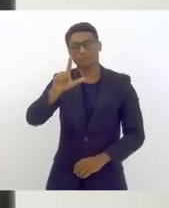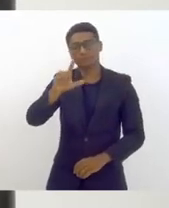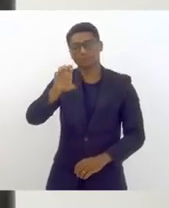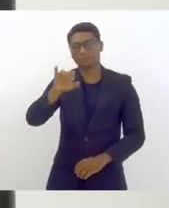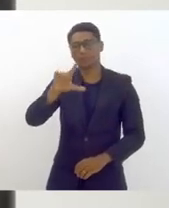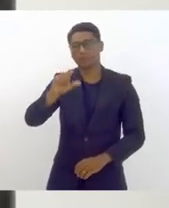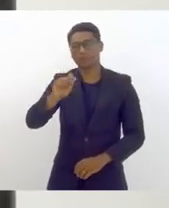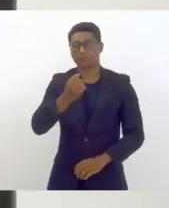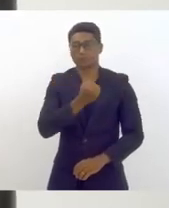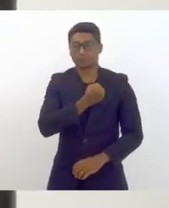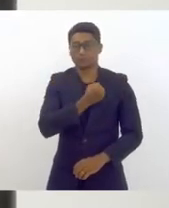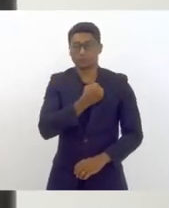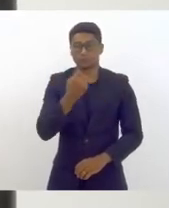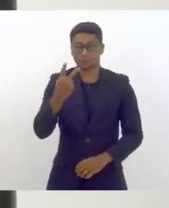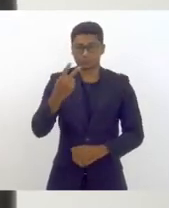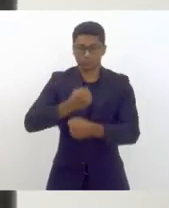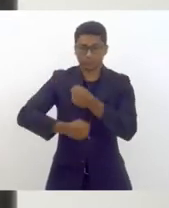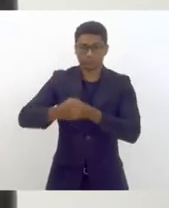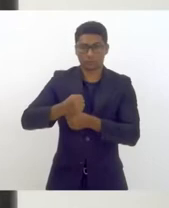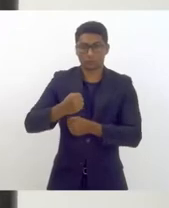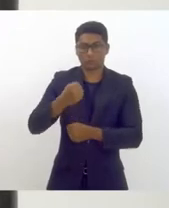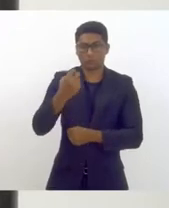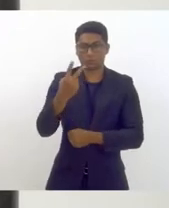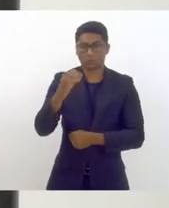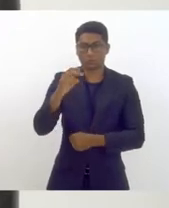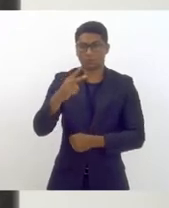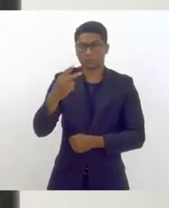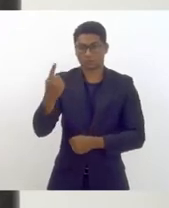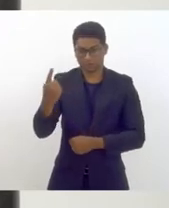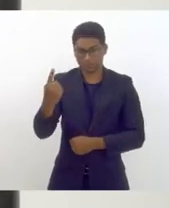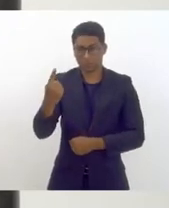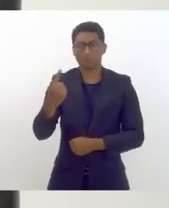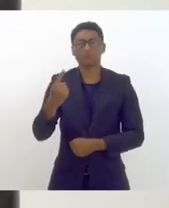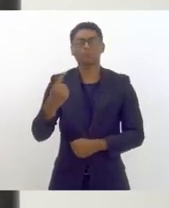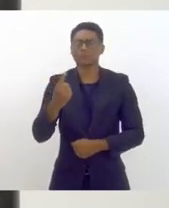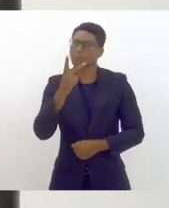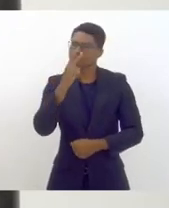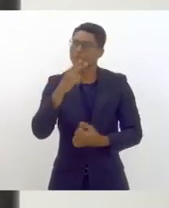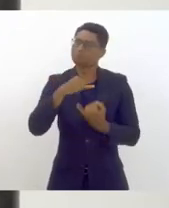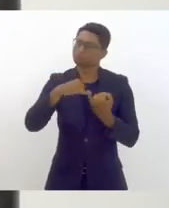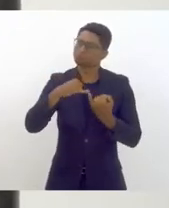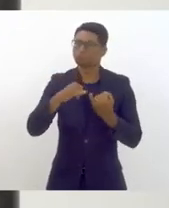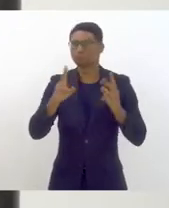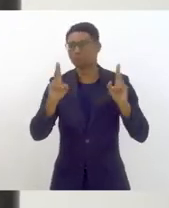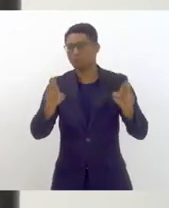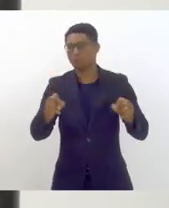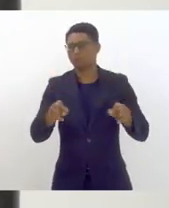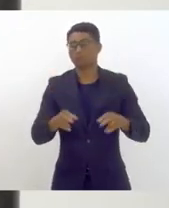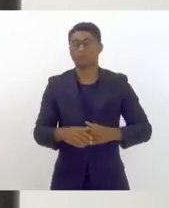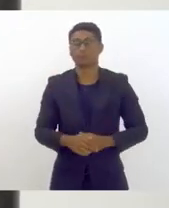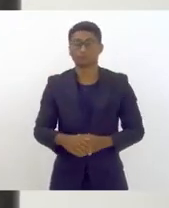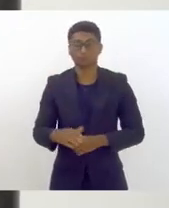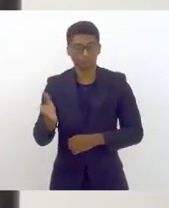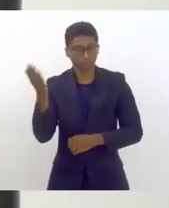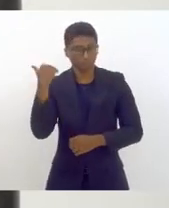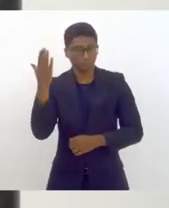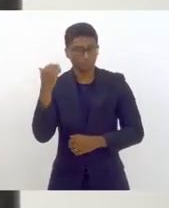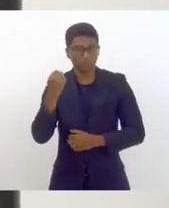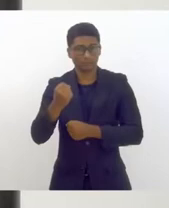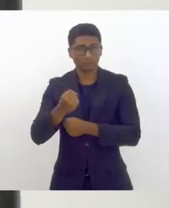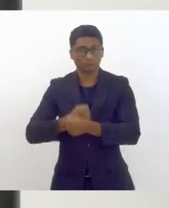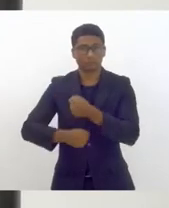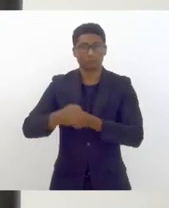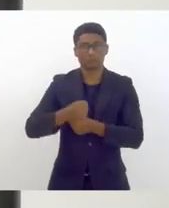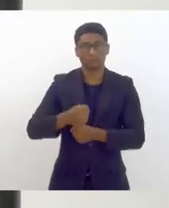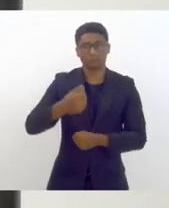2 de 2021, que a ideia é bem parecida, né? E anos atrás, né, em 2013,